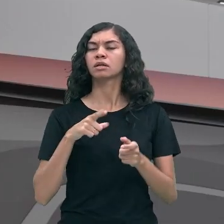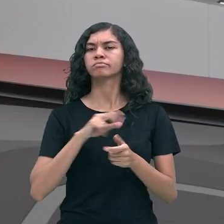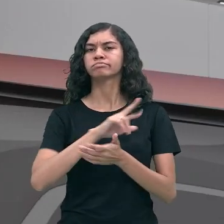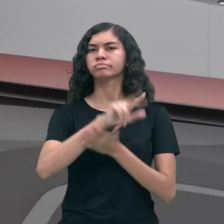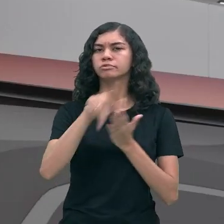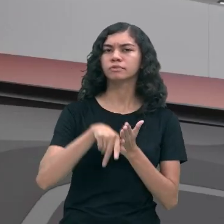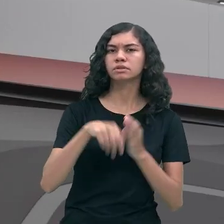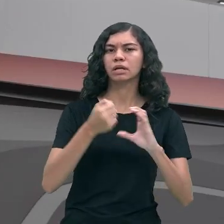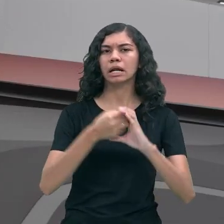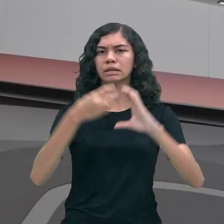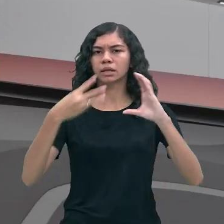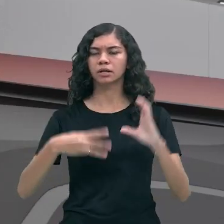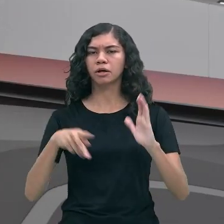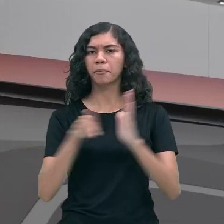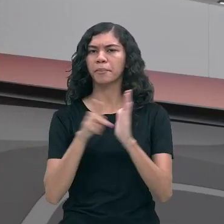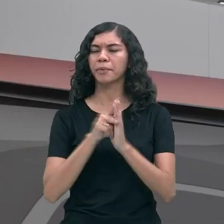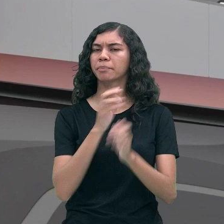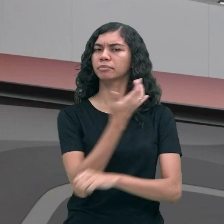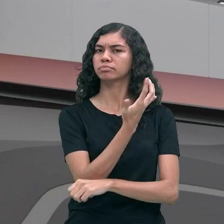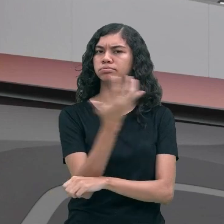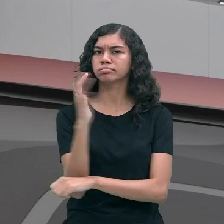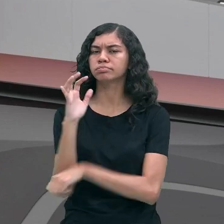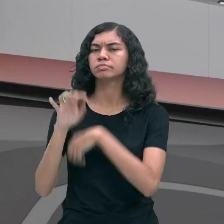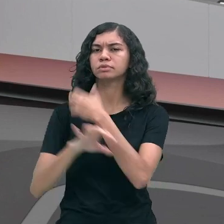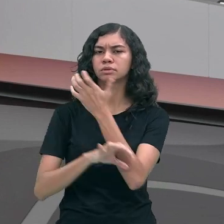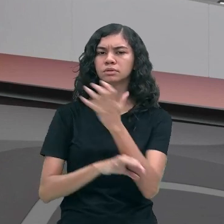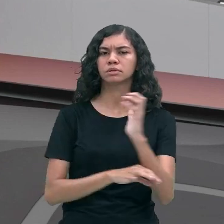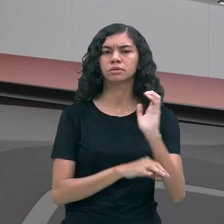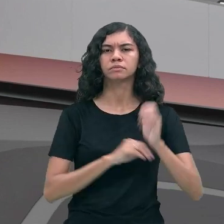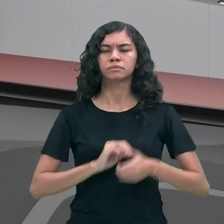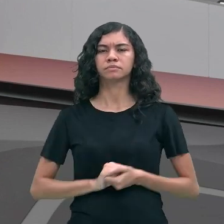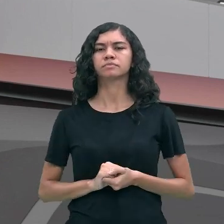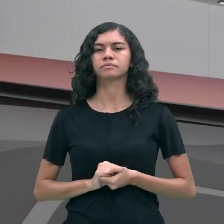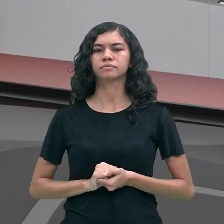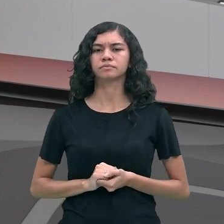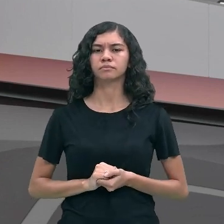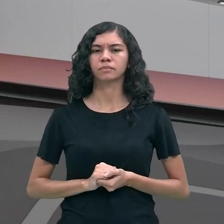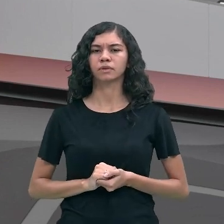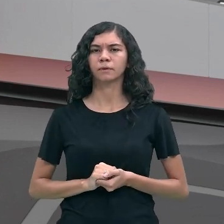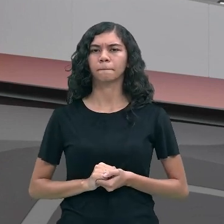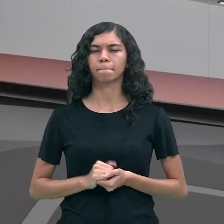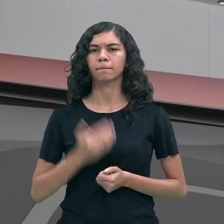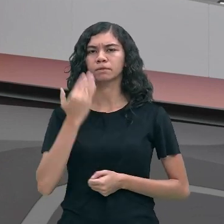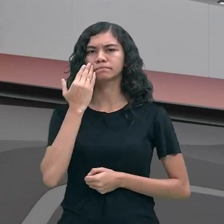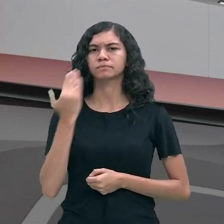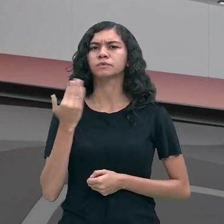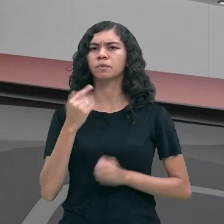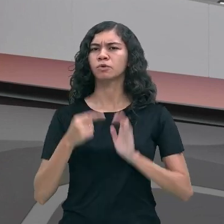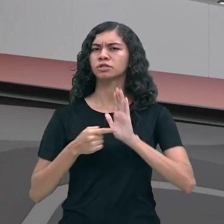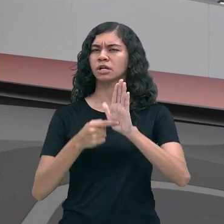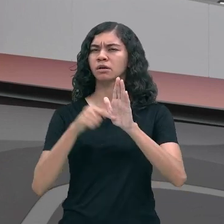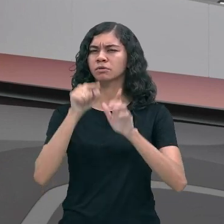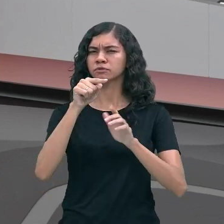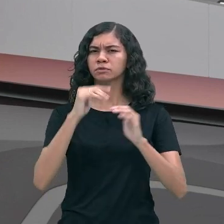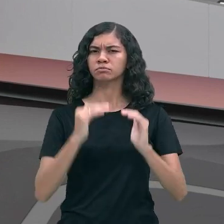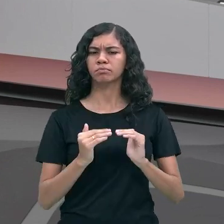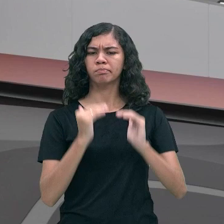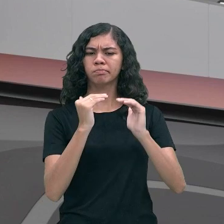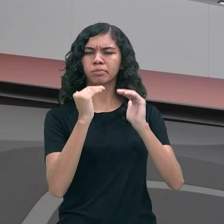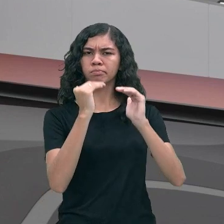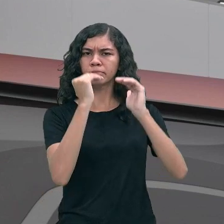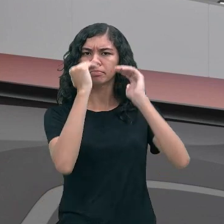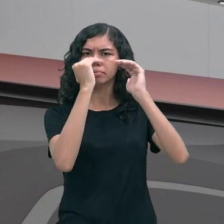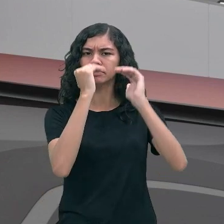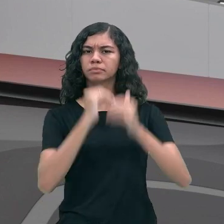e também ela vai apresentar níveis diferentes. Aqui para vocês a gente vai conhecer esses níveis. Temos 3 níveis então da